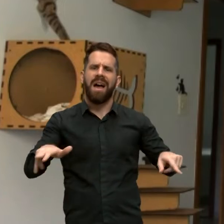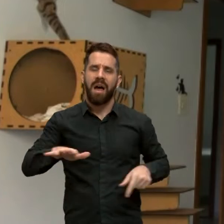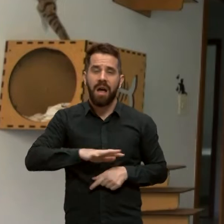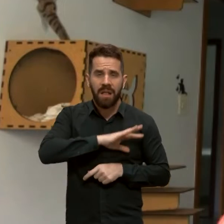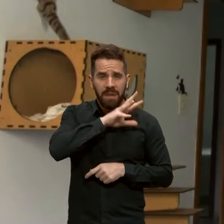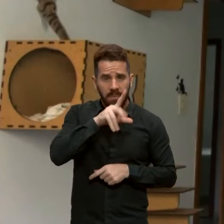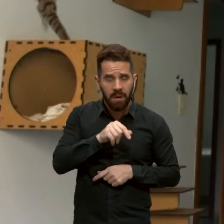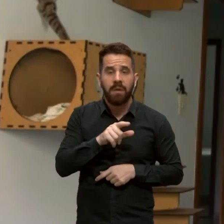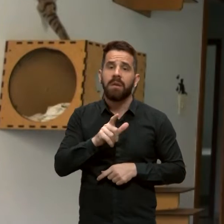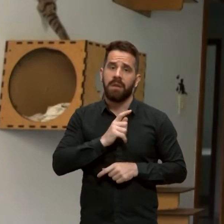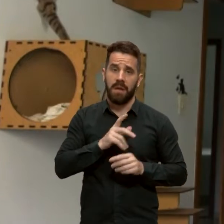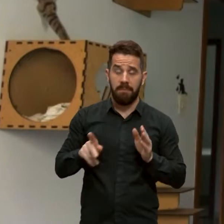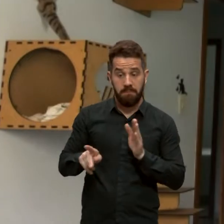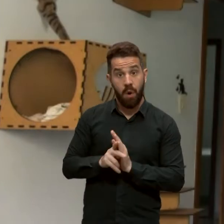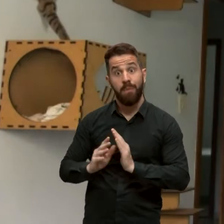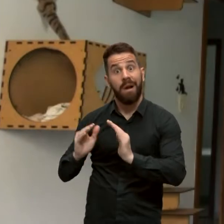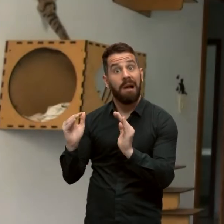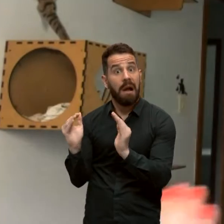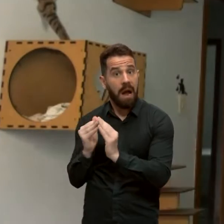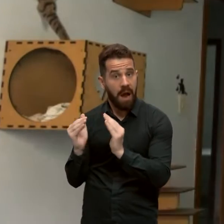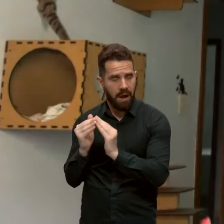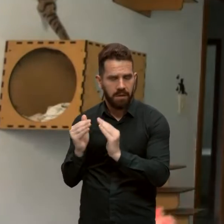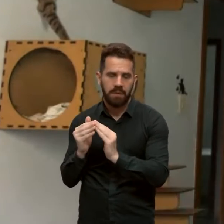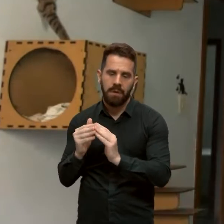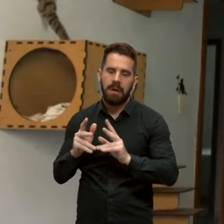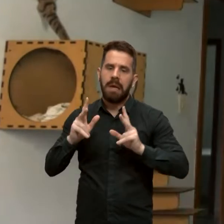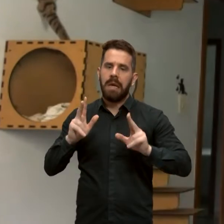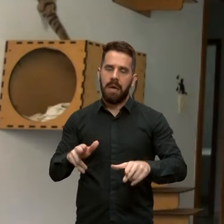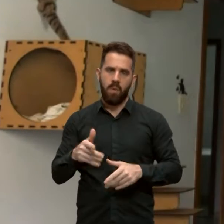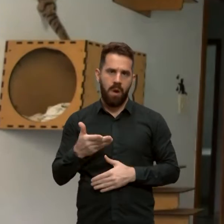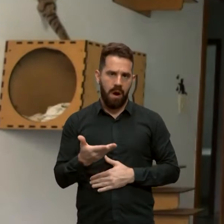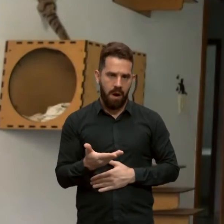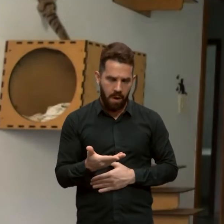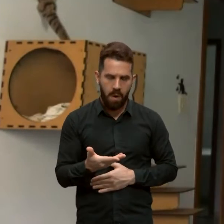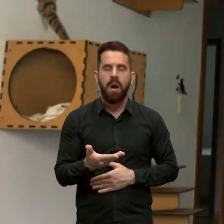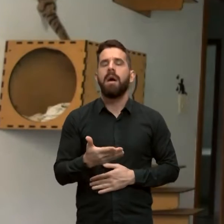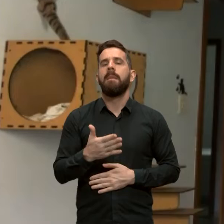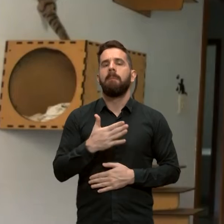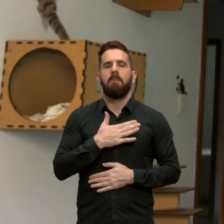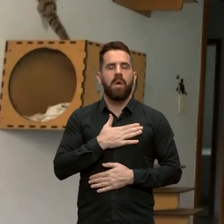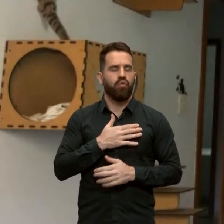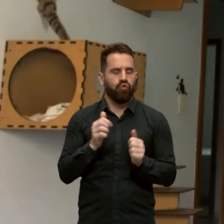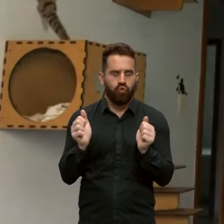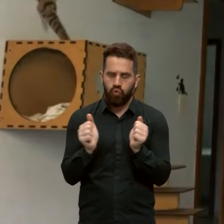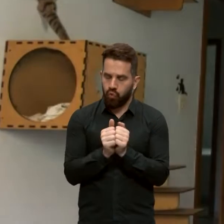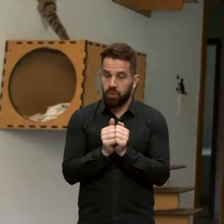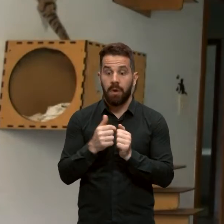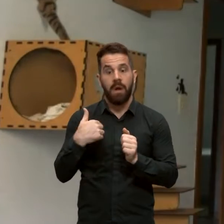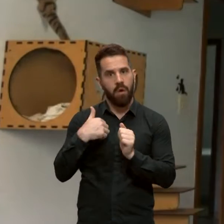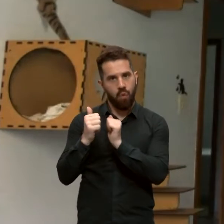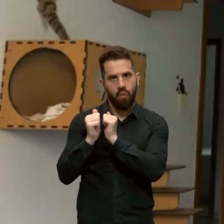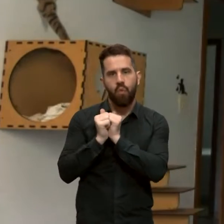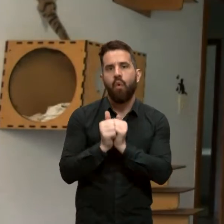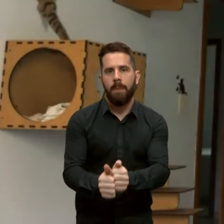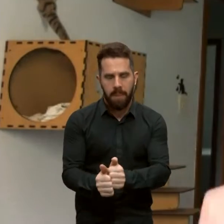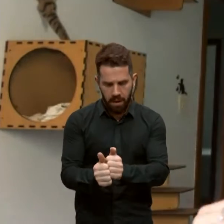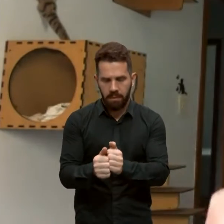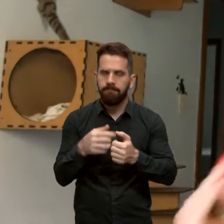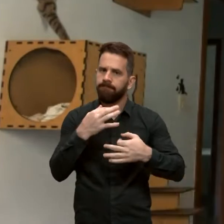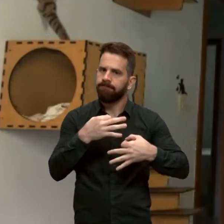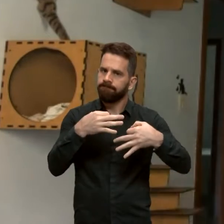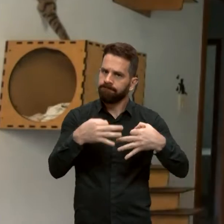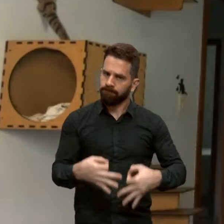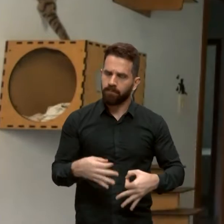são restritos aos lares, que são igual os meus, não sai, só sai com a minha companhia, que é o correto, que isso é